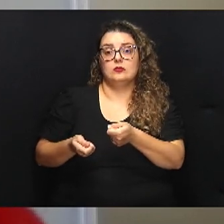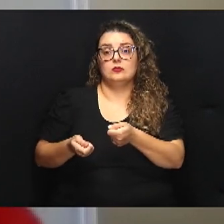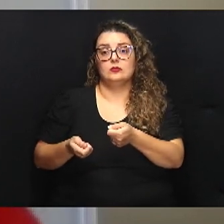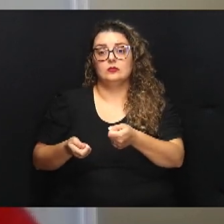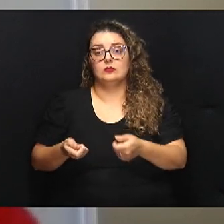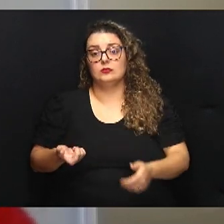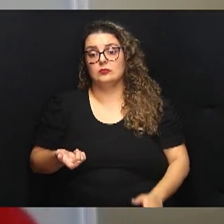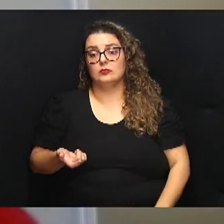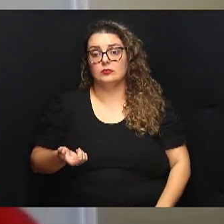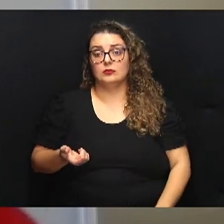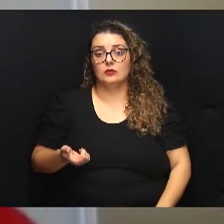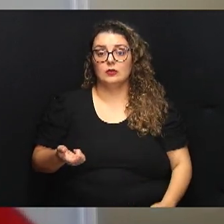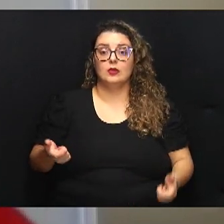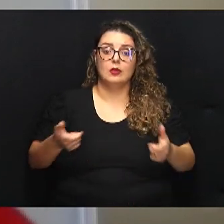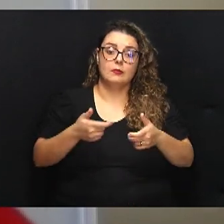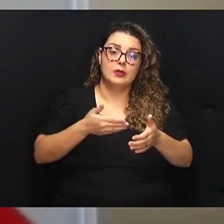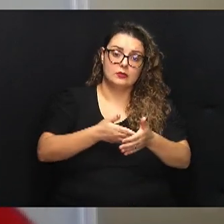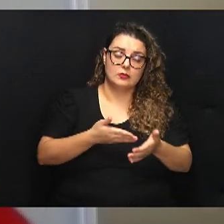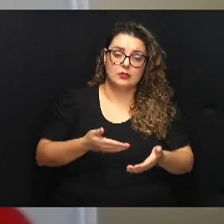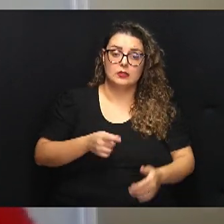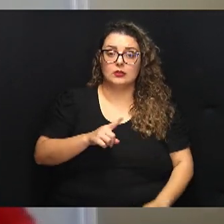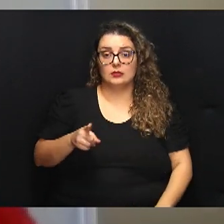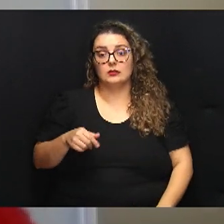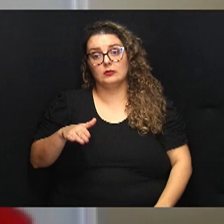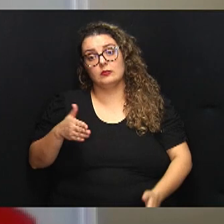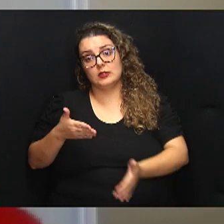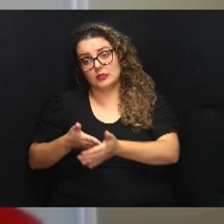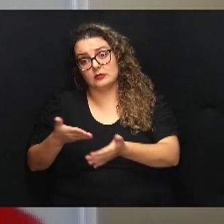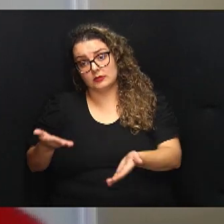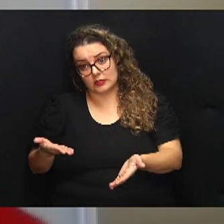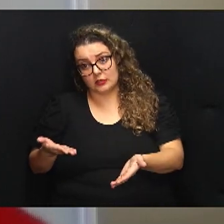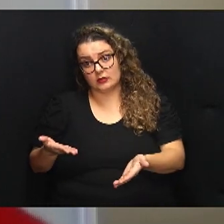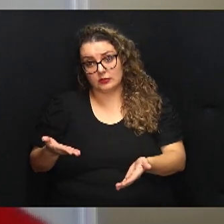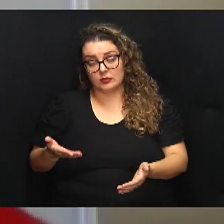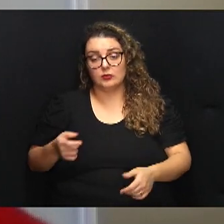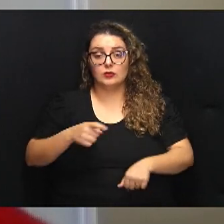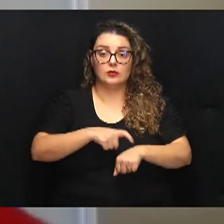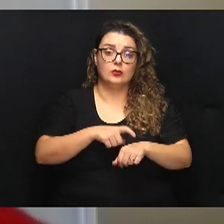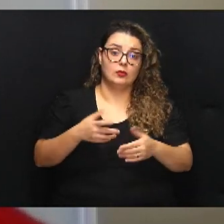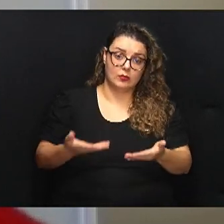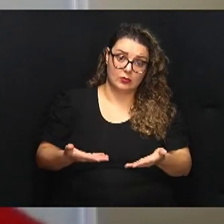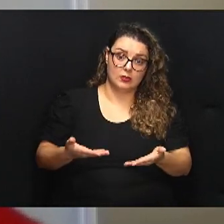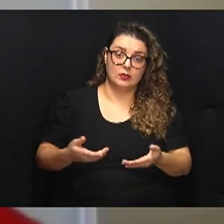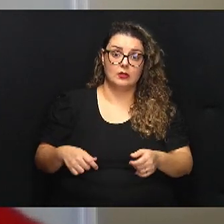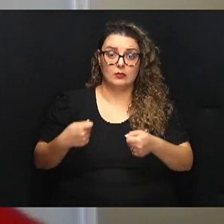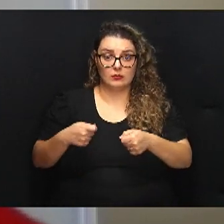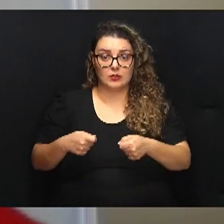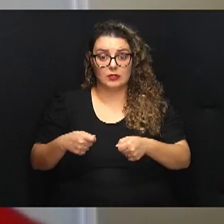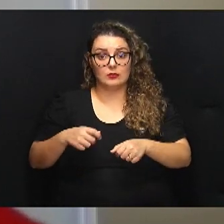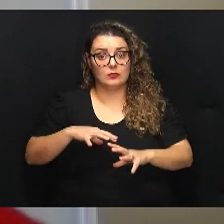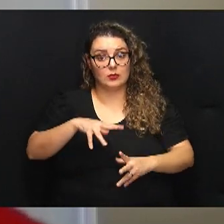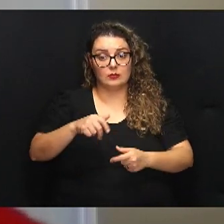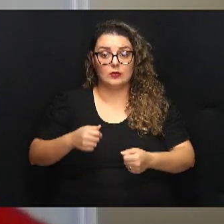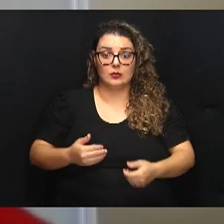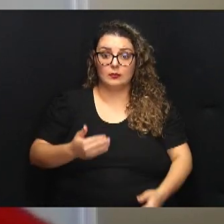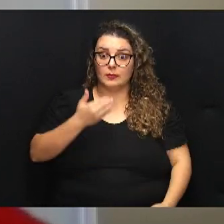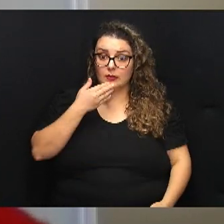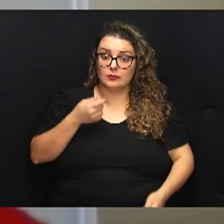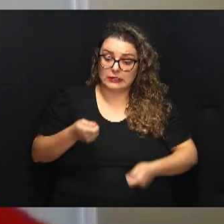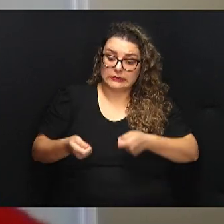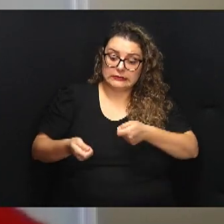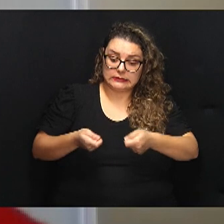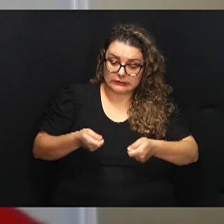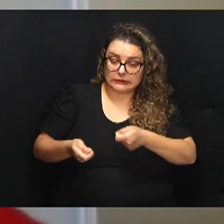se tornando menos restritiva e não mais restritiva. Num momento em que a necessidade, o mundo clama